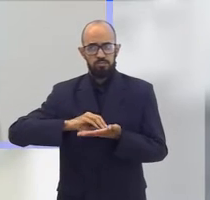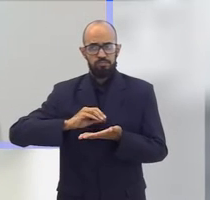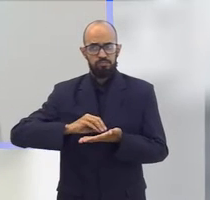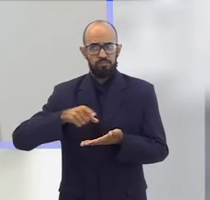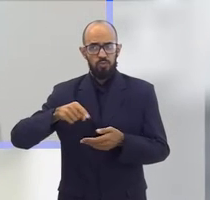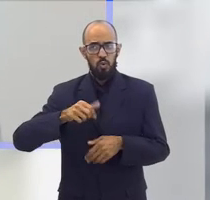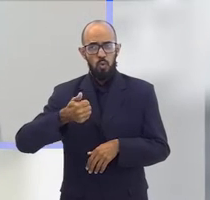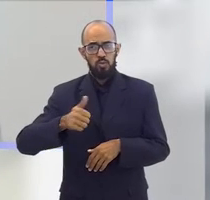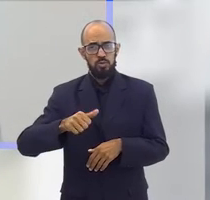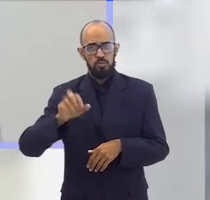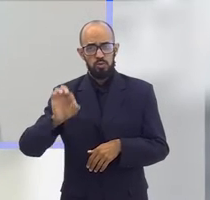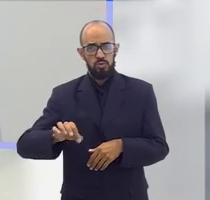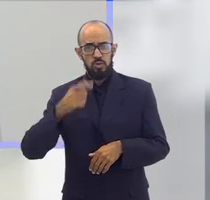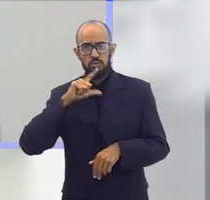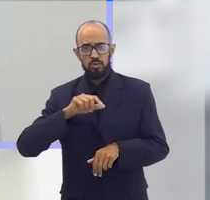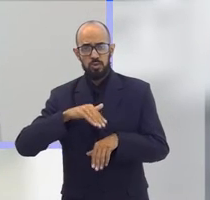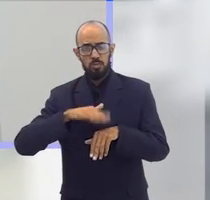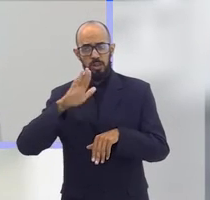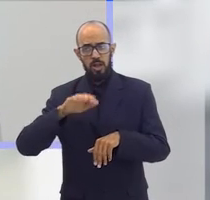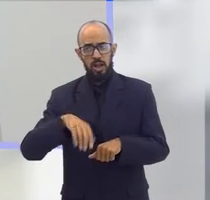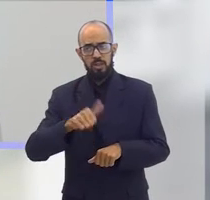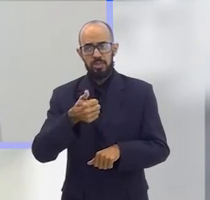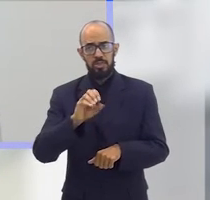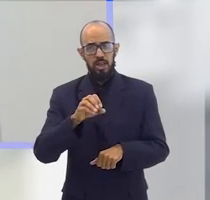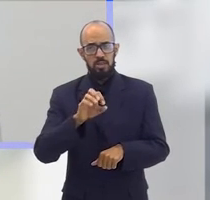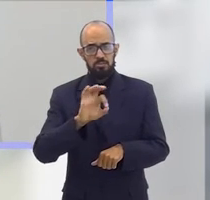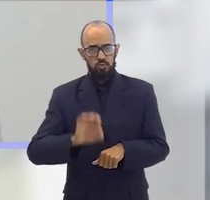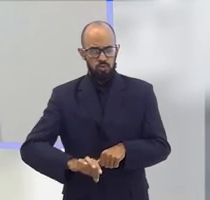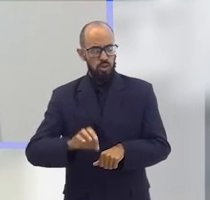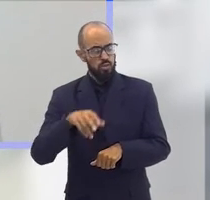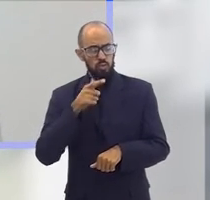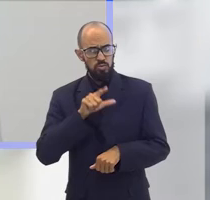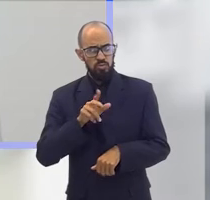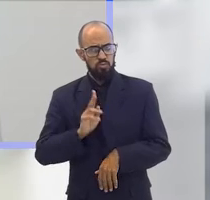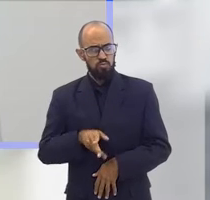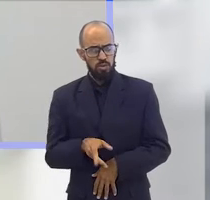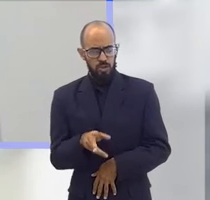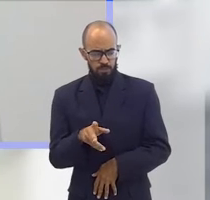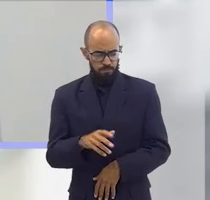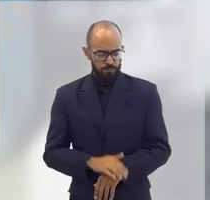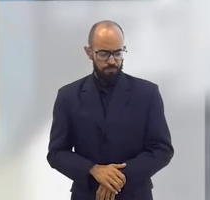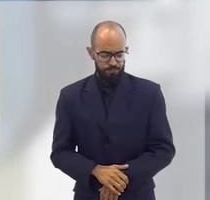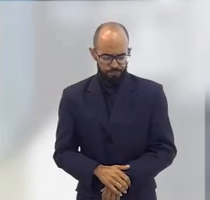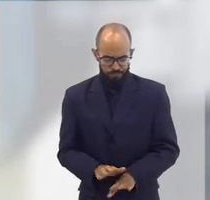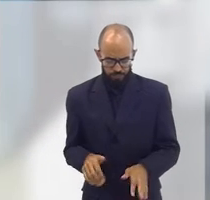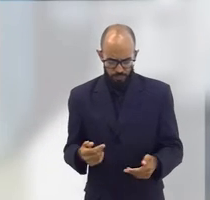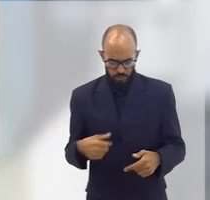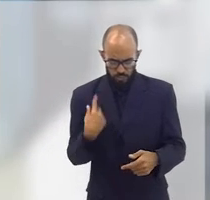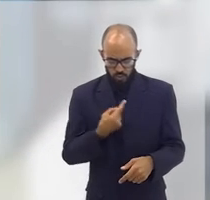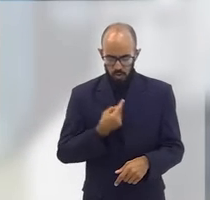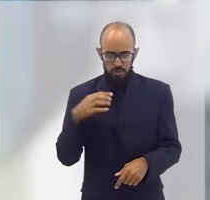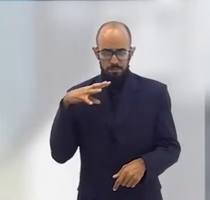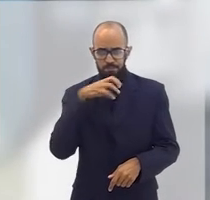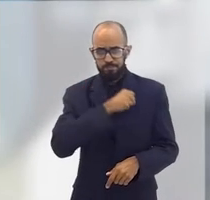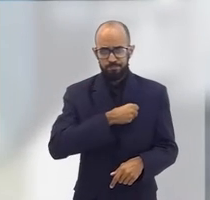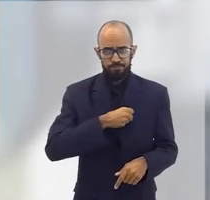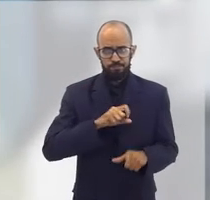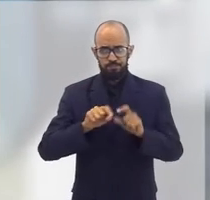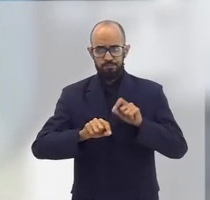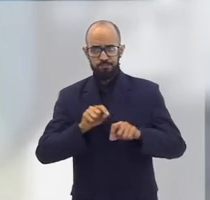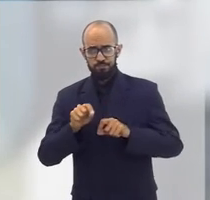11% conseguiram aumentar o rendimento da empresa e 10% mantiveram o negócio atual. O que a gente tem como